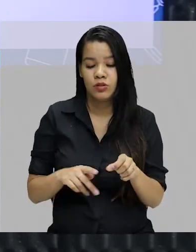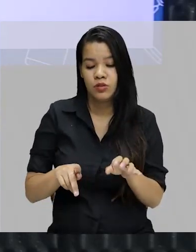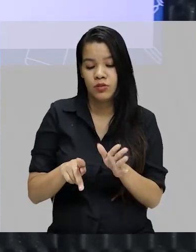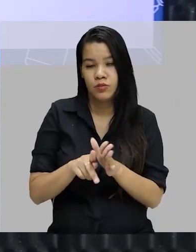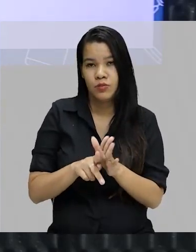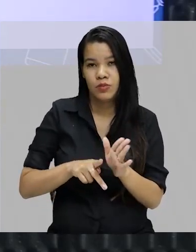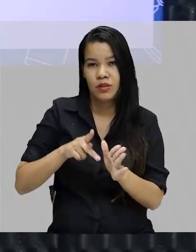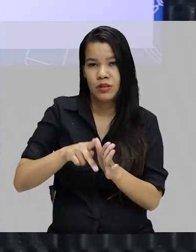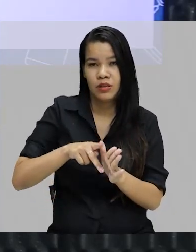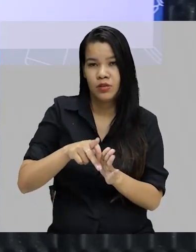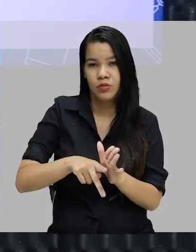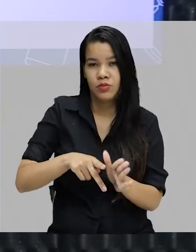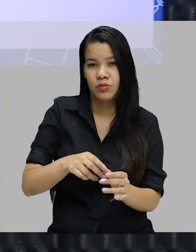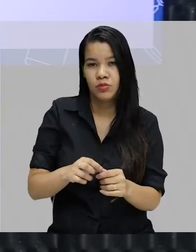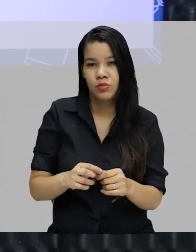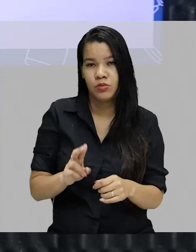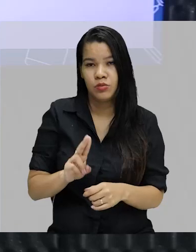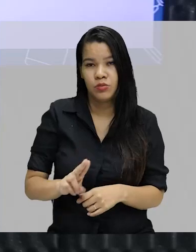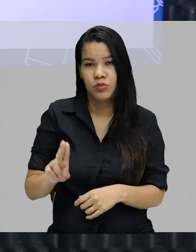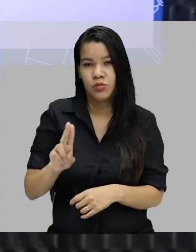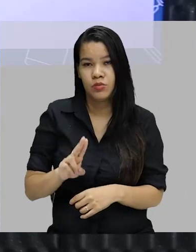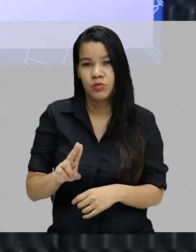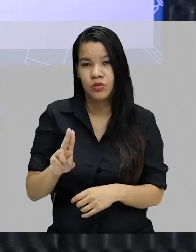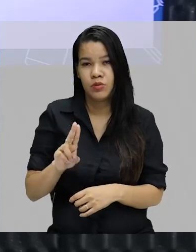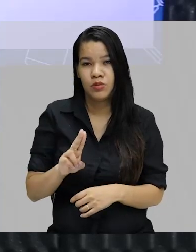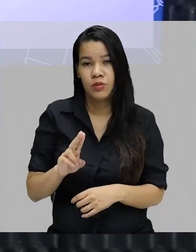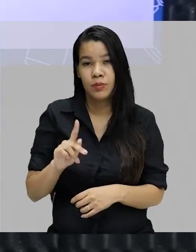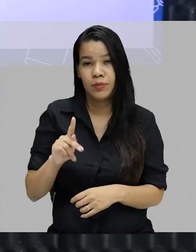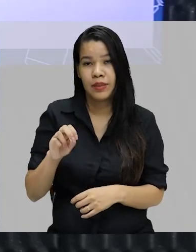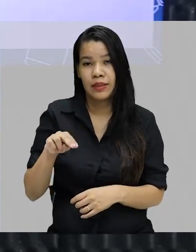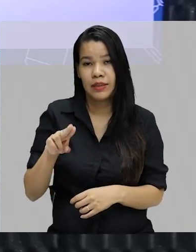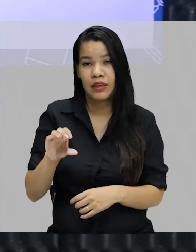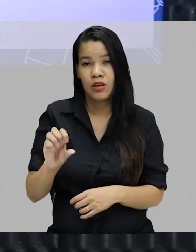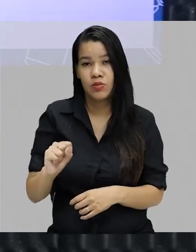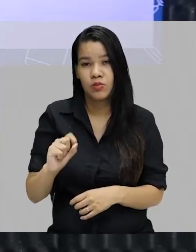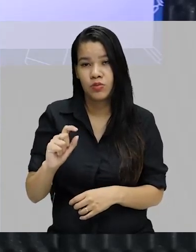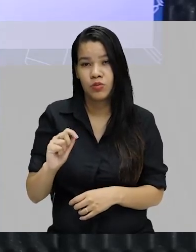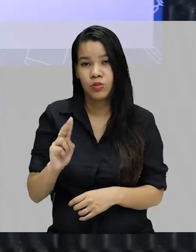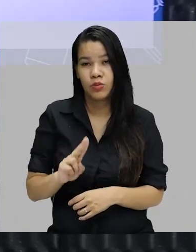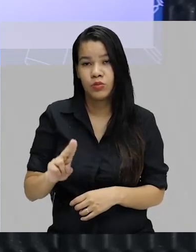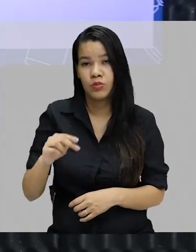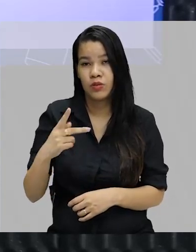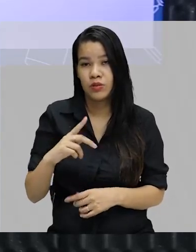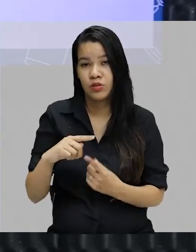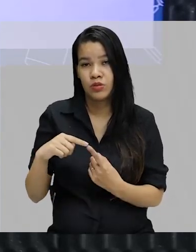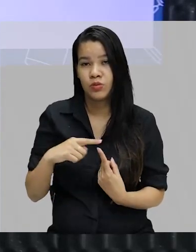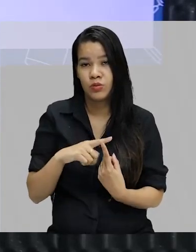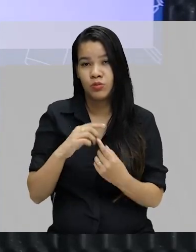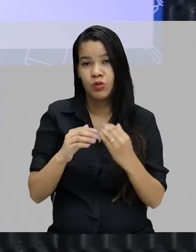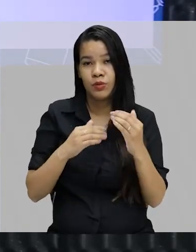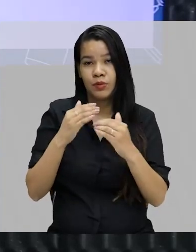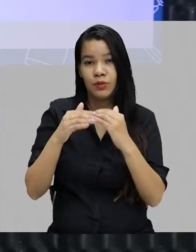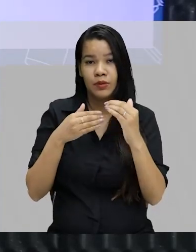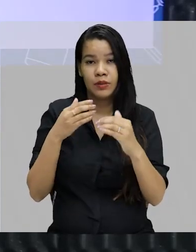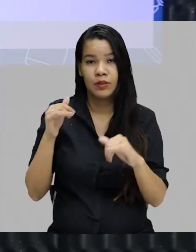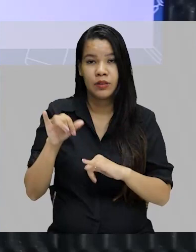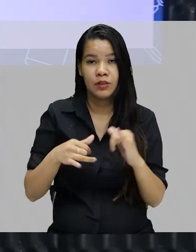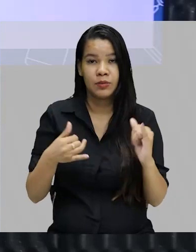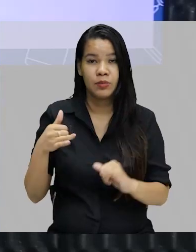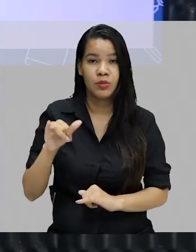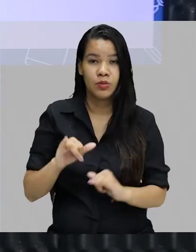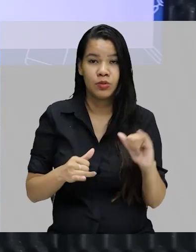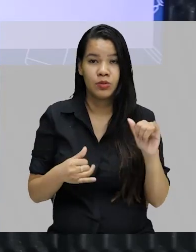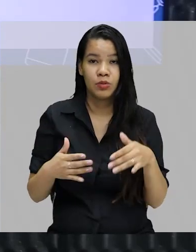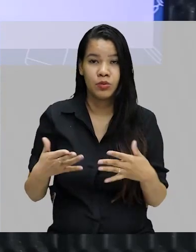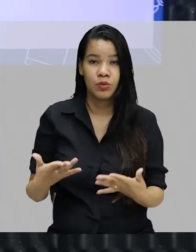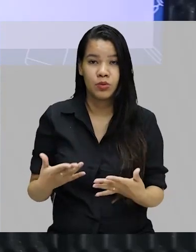utilizam esse tipo de processo químico, de vulcanização. Quando esse material é tensionado,